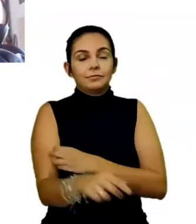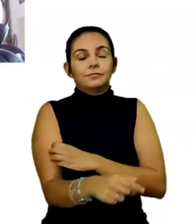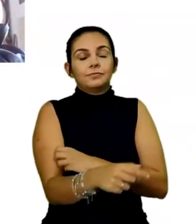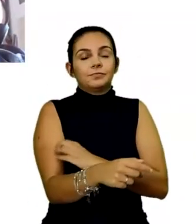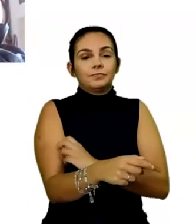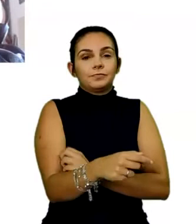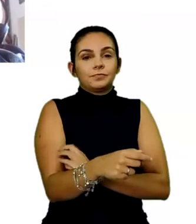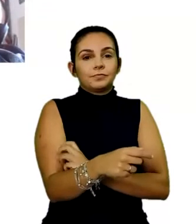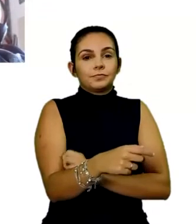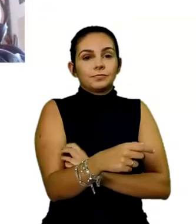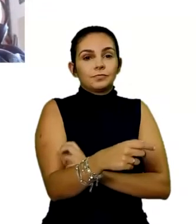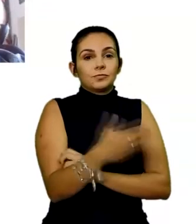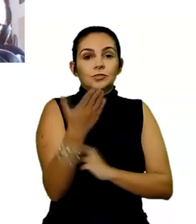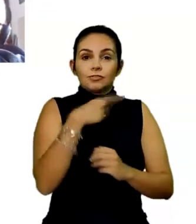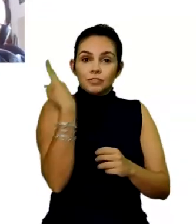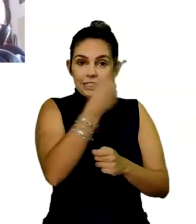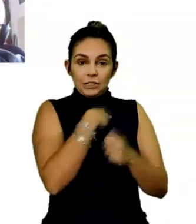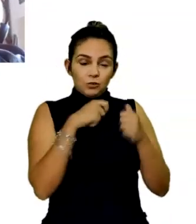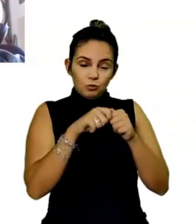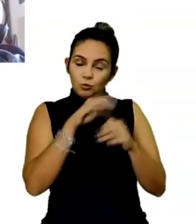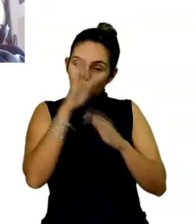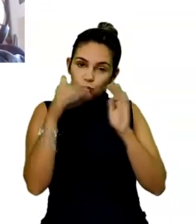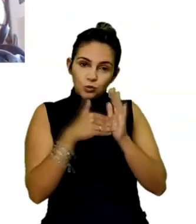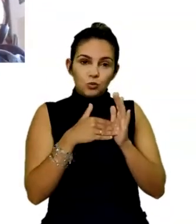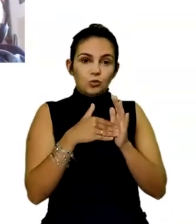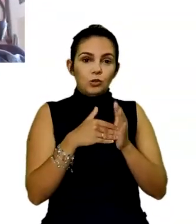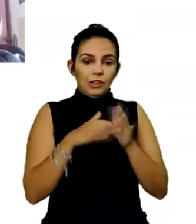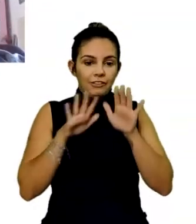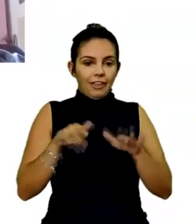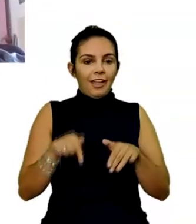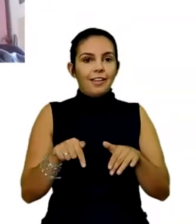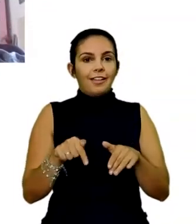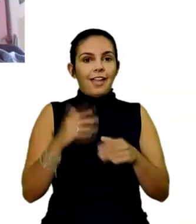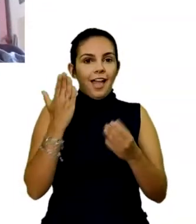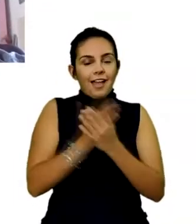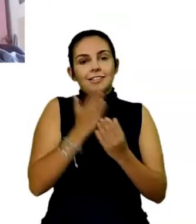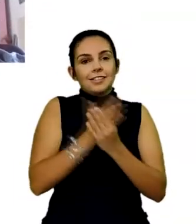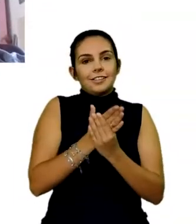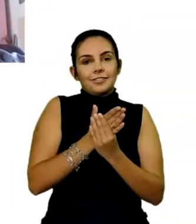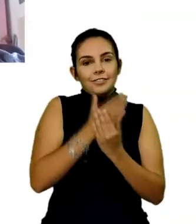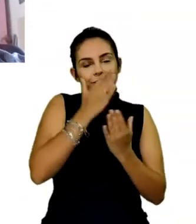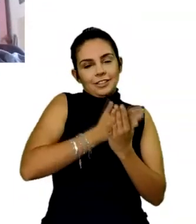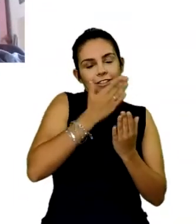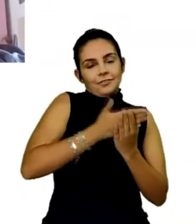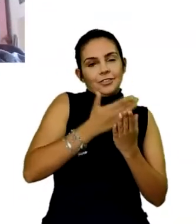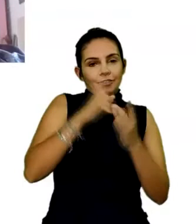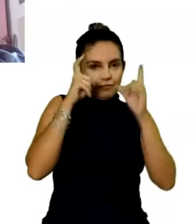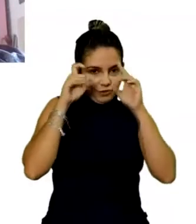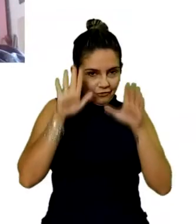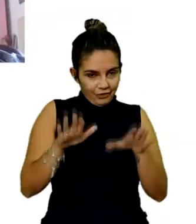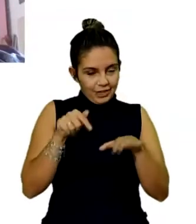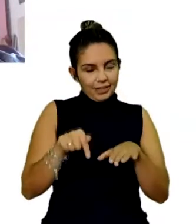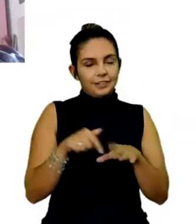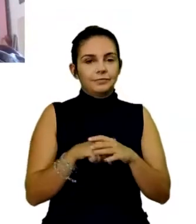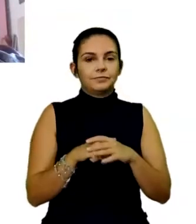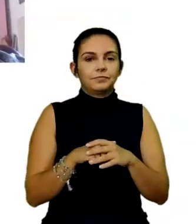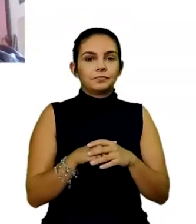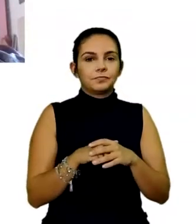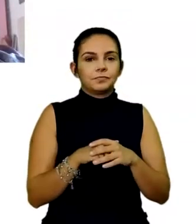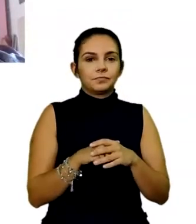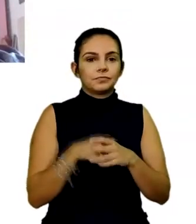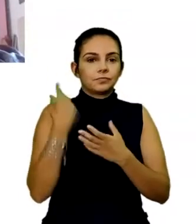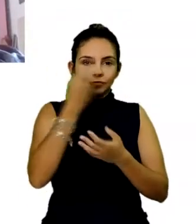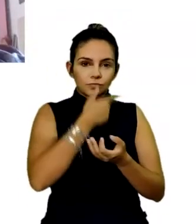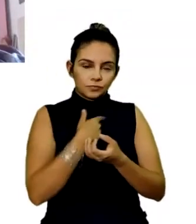Hoje a gente faz tudo aqui. Os originais não saem daqui. São fotografados aqui e a gente